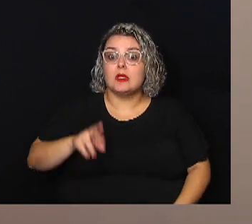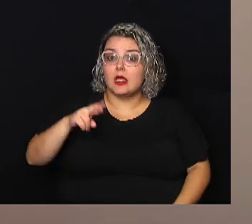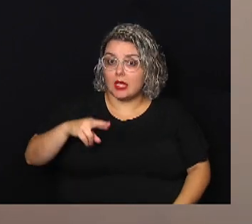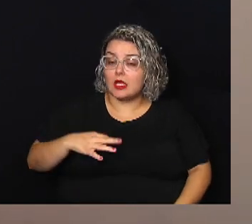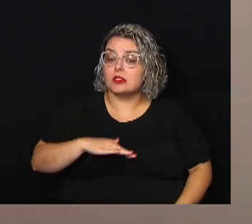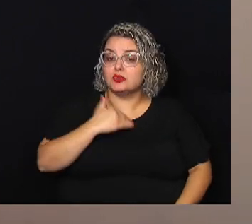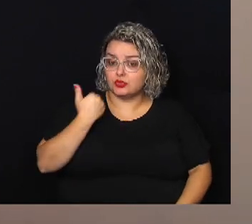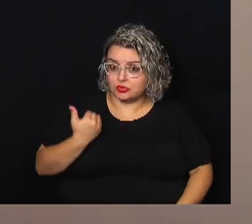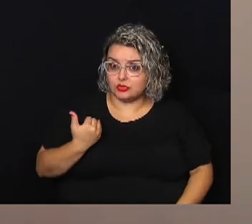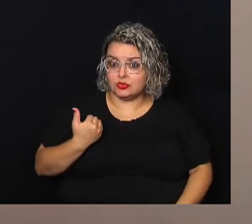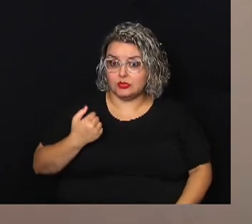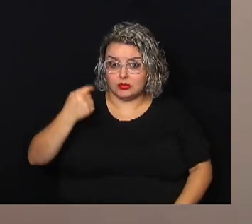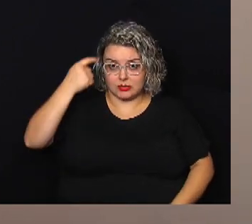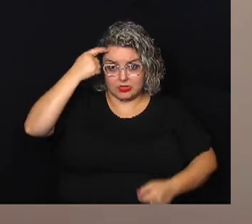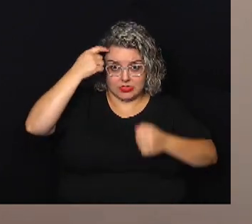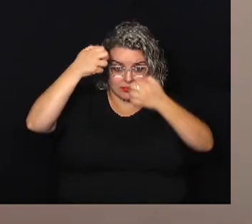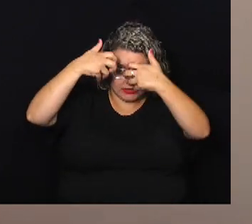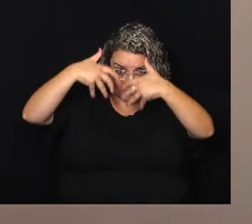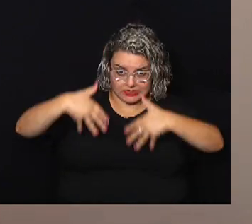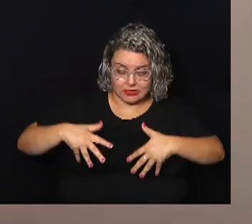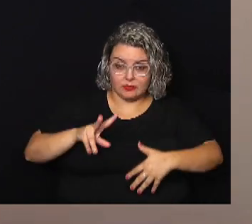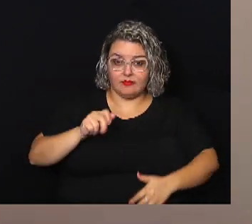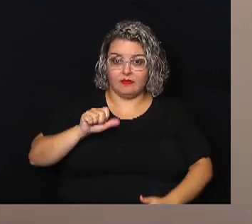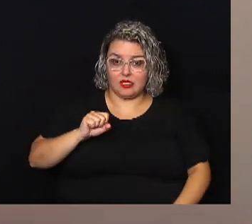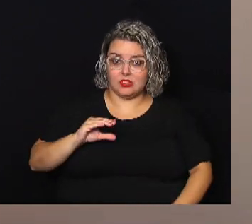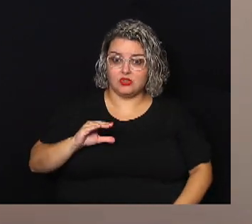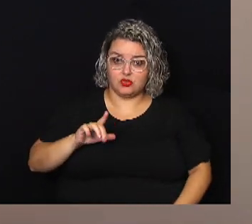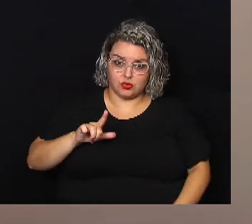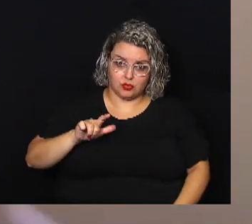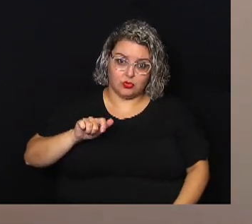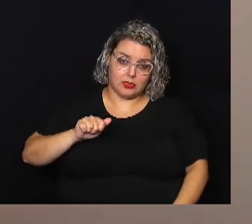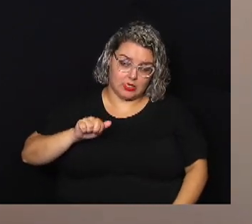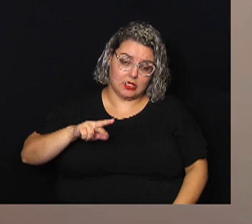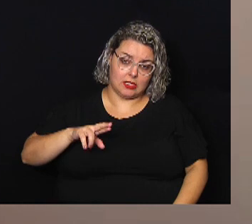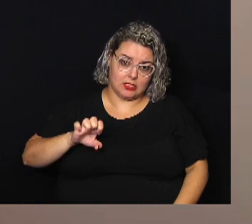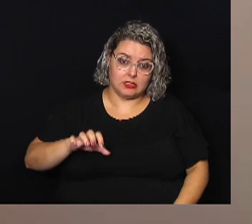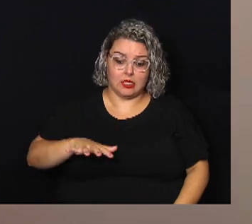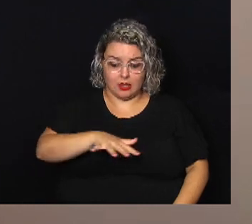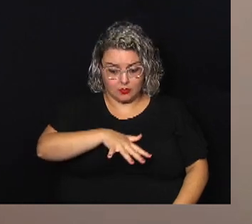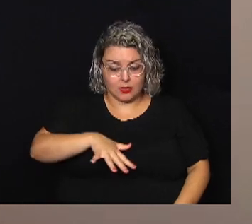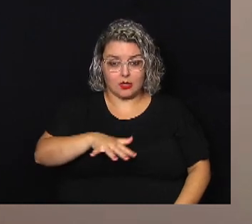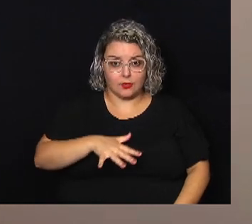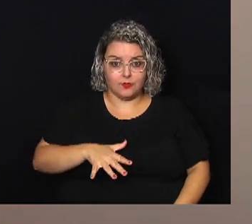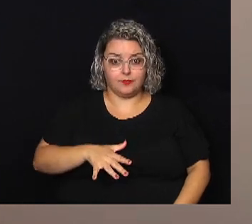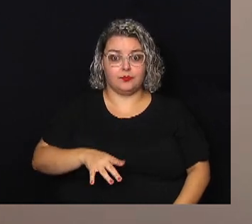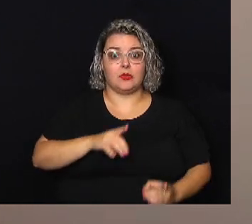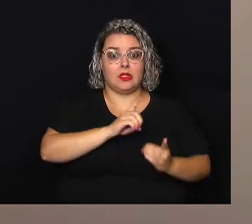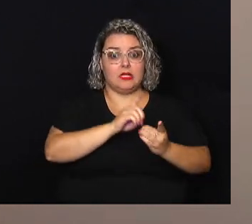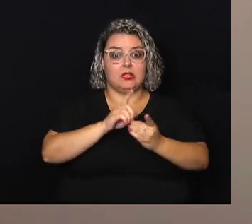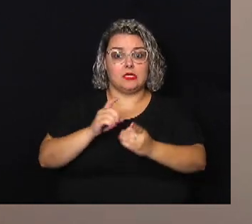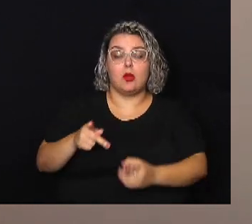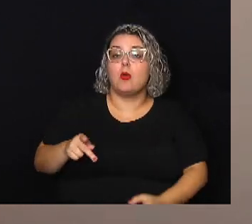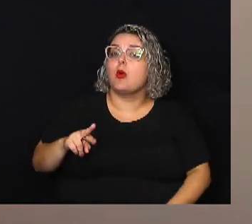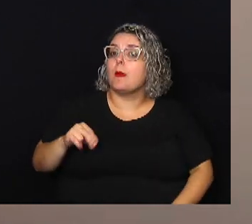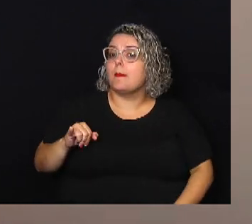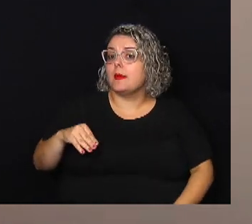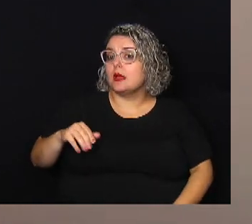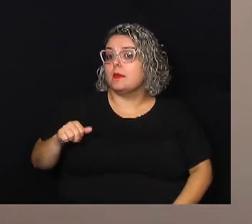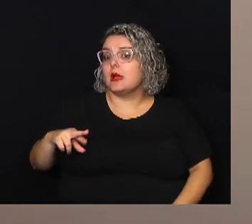doenças cerebrovasculares? Nesse cenário, esse nível de atenção primária,